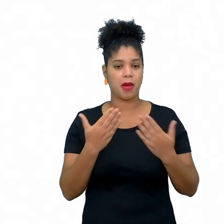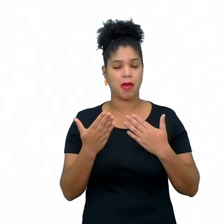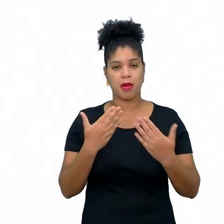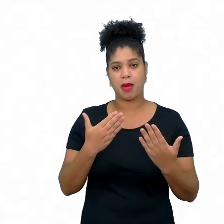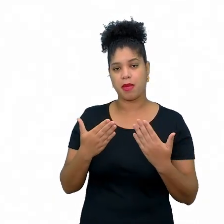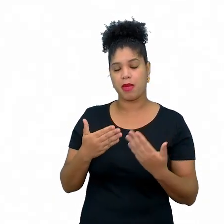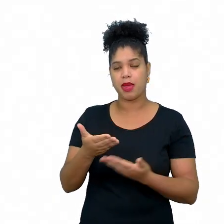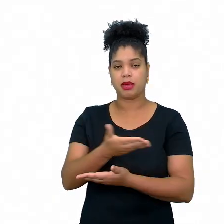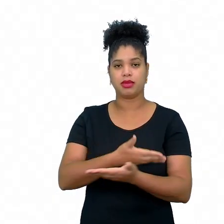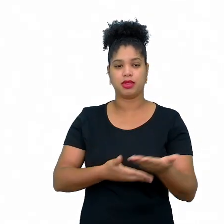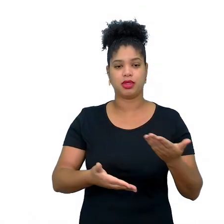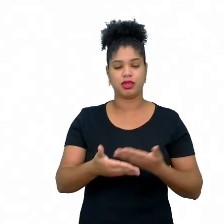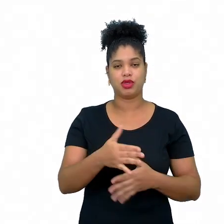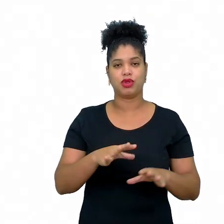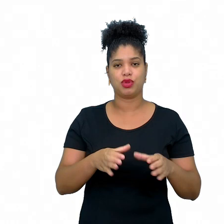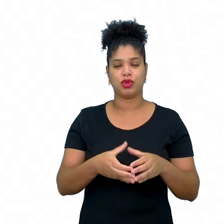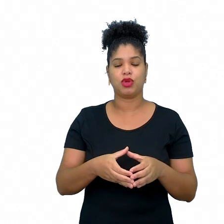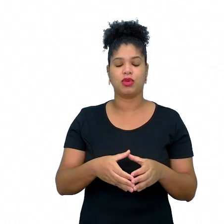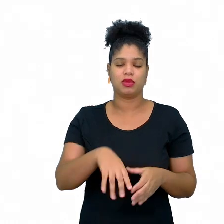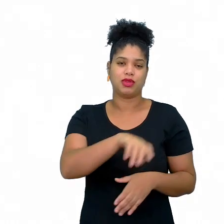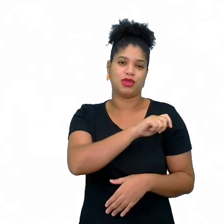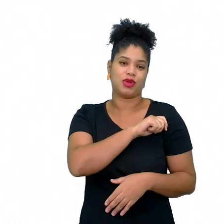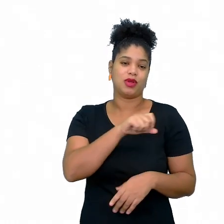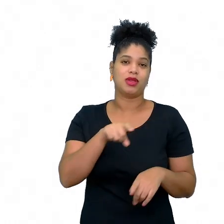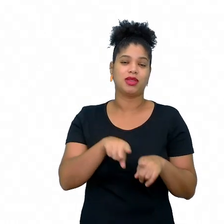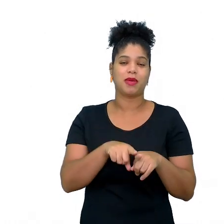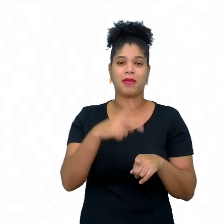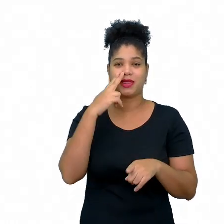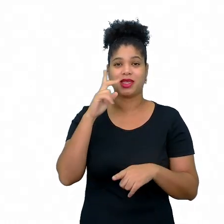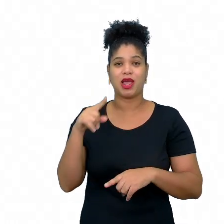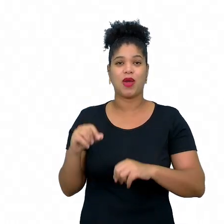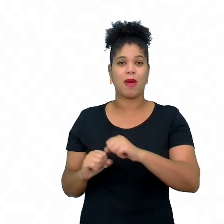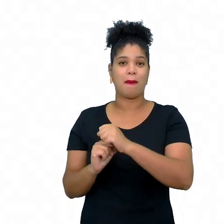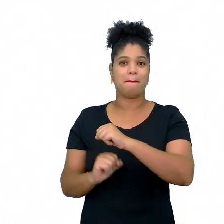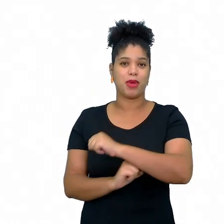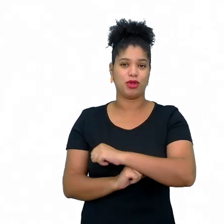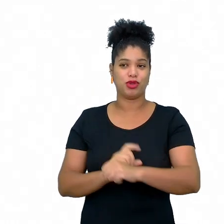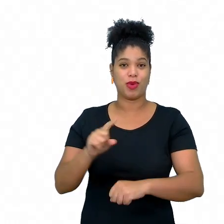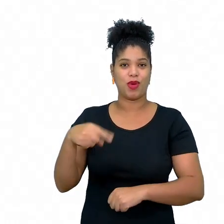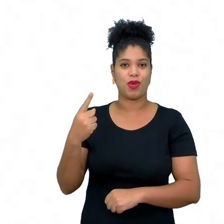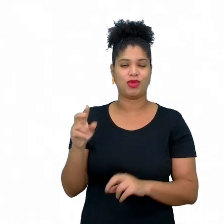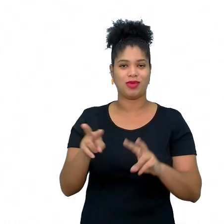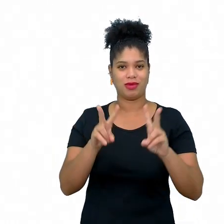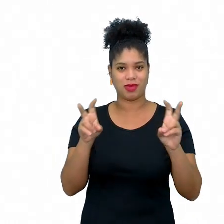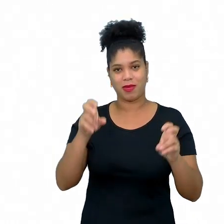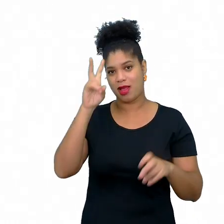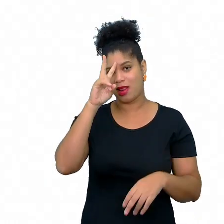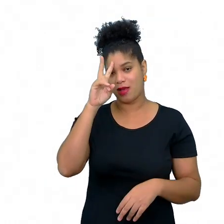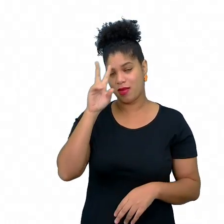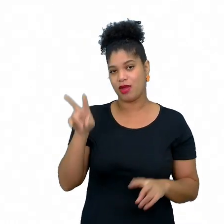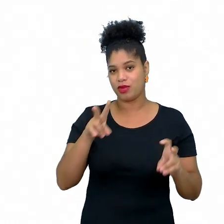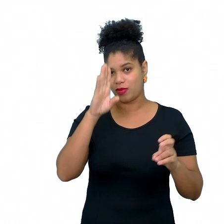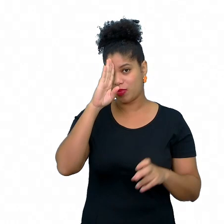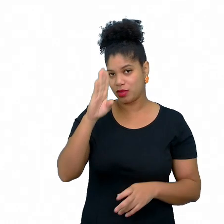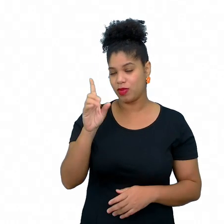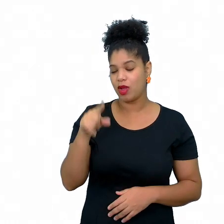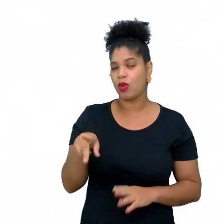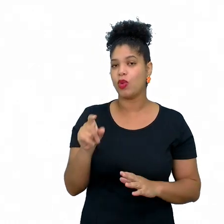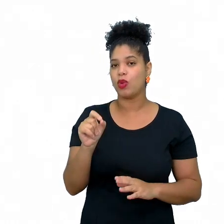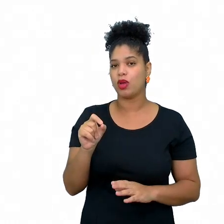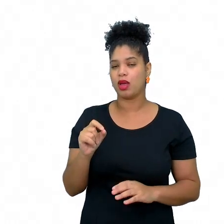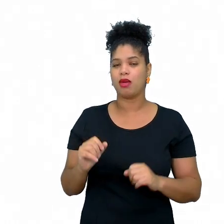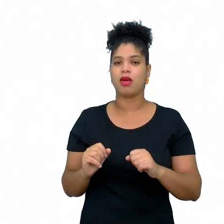interação entre os estudantes e uma ponte para um próximo assunto, né? Lembrando que o nosso tema gerador é letramento